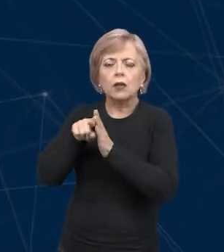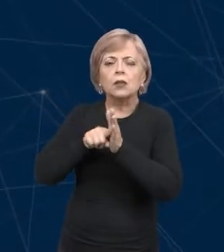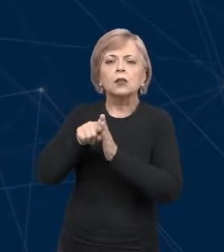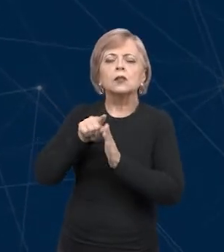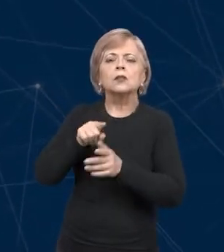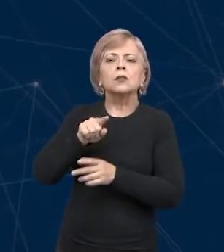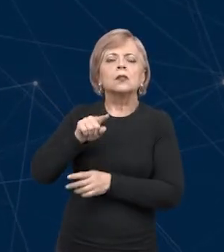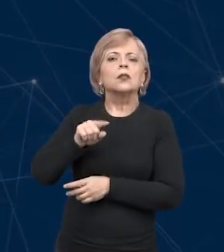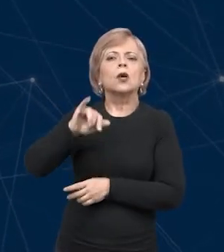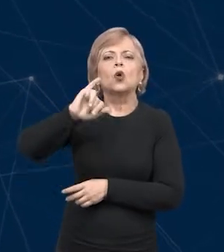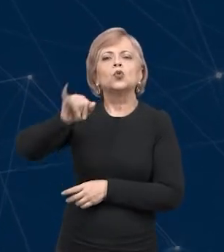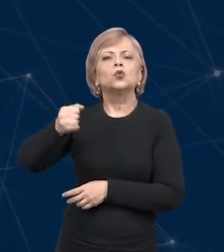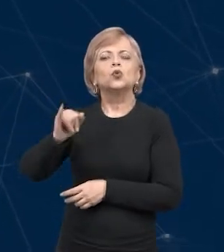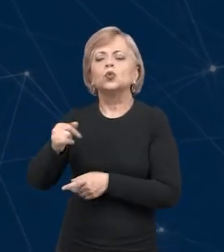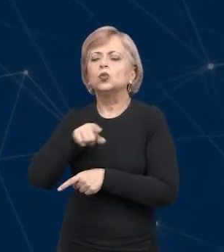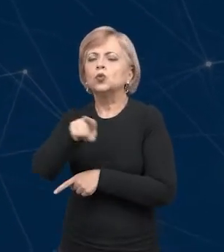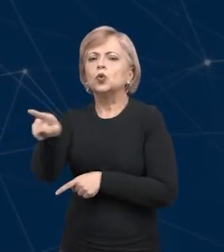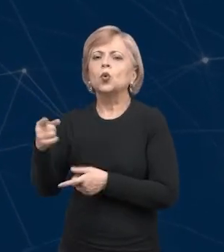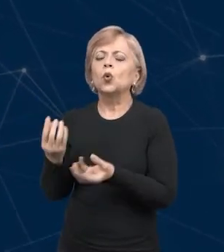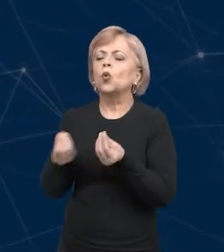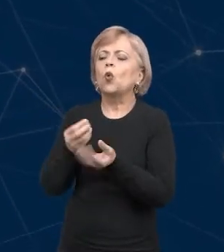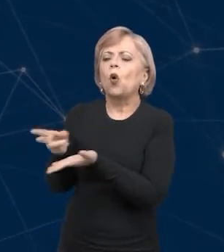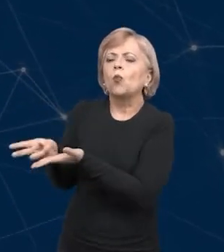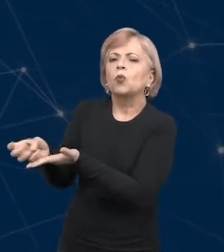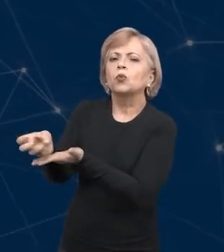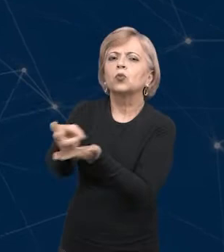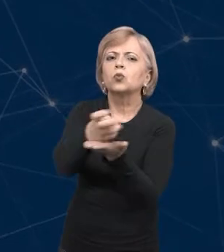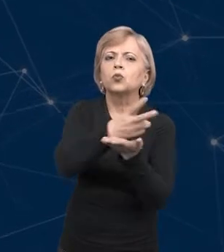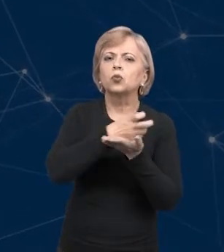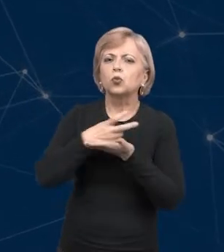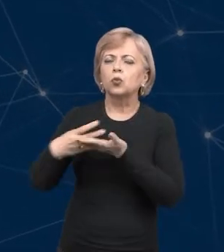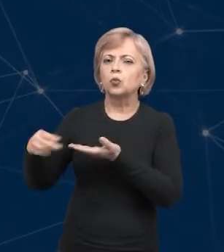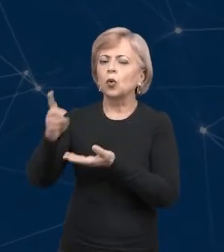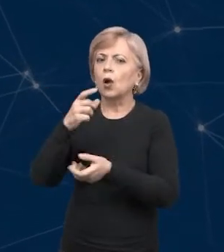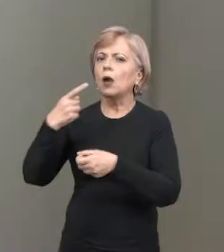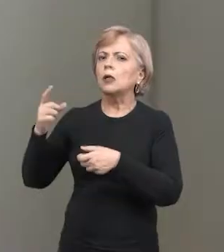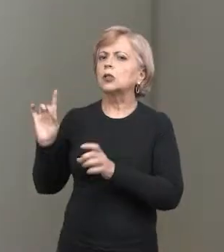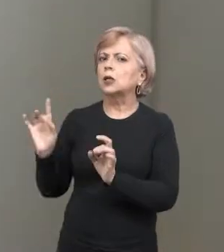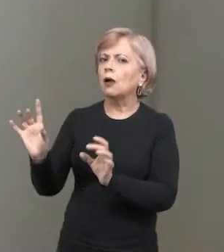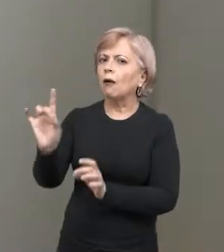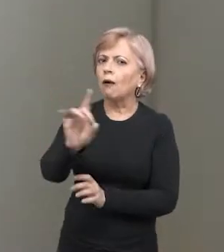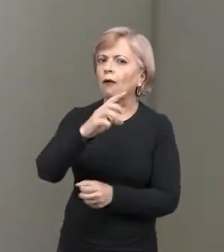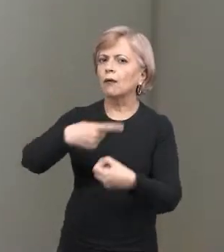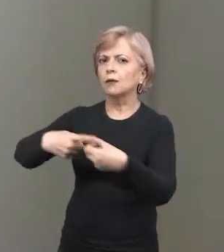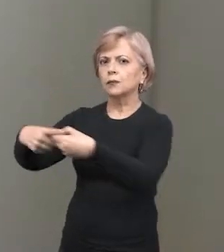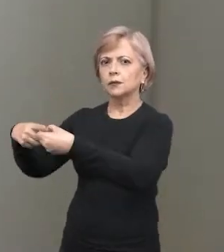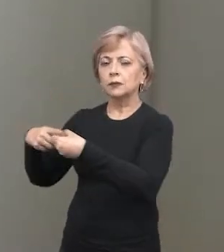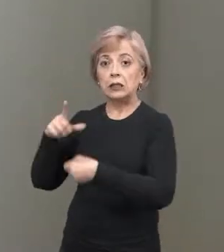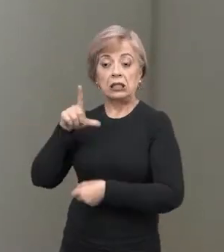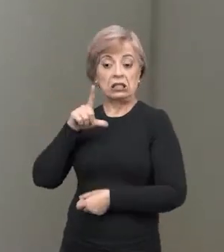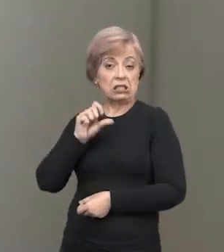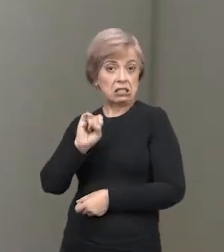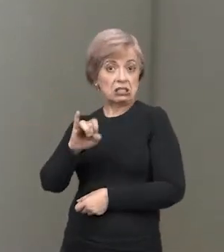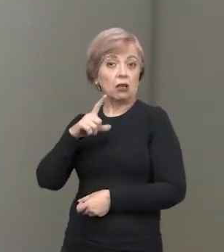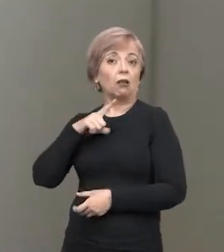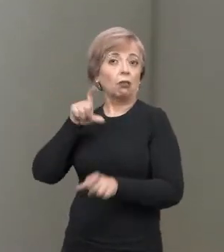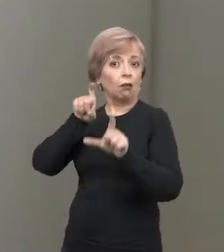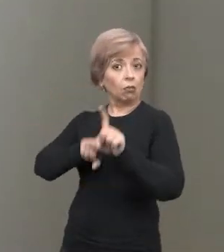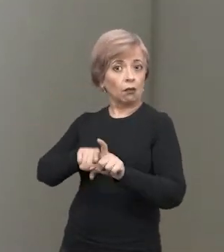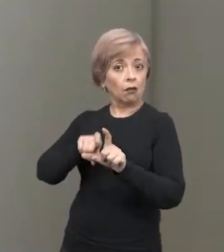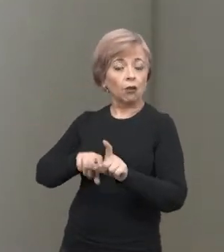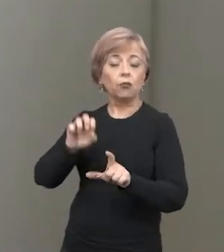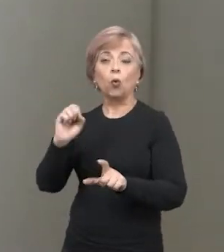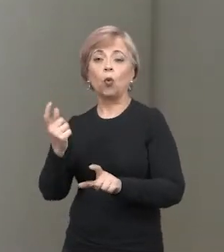município. Verificar a quantas andam a arrecadação dos municípios, se há déficit, tanto em parte